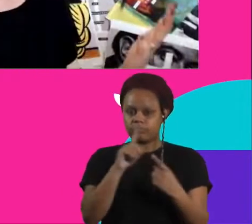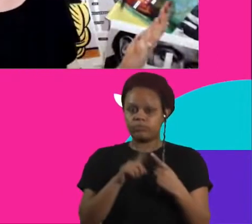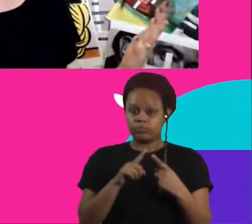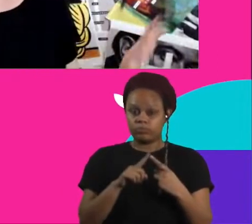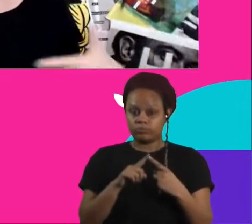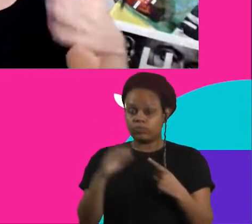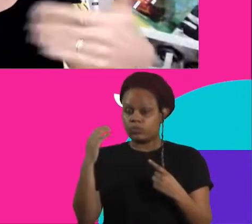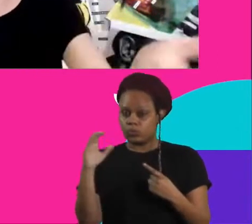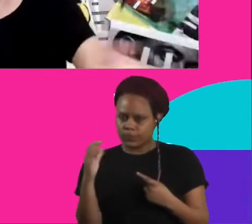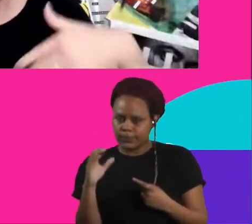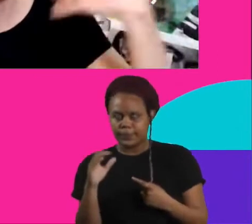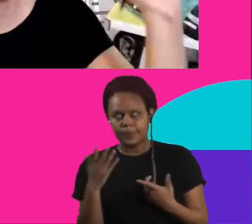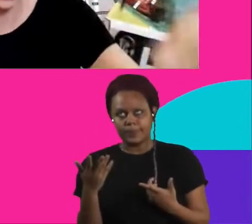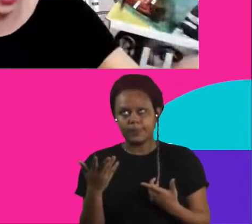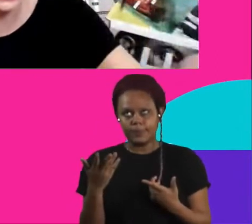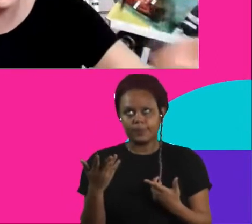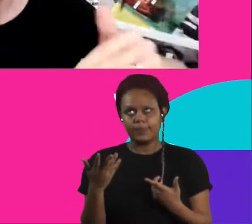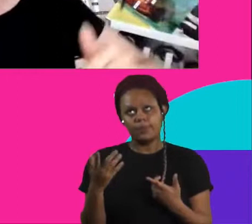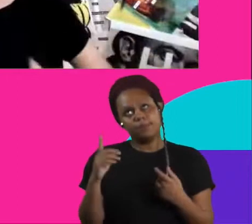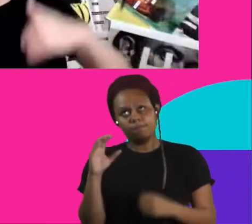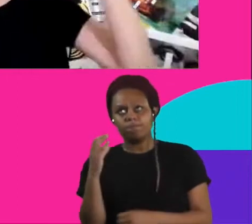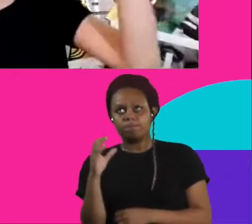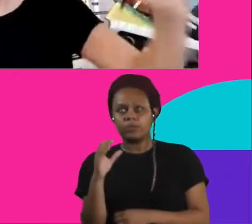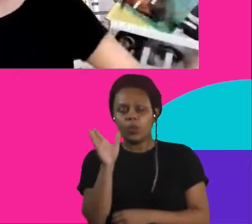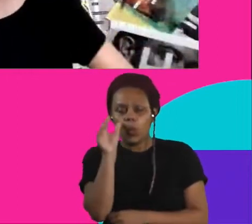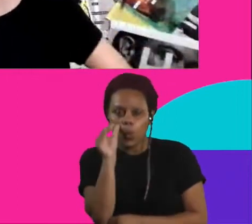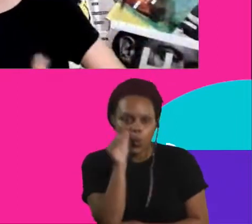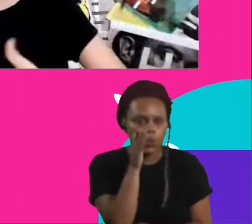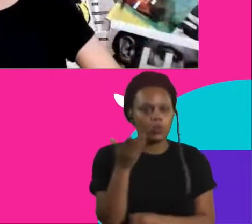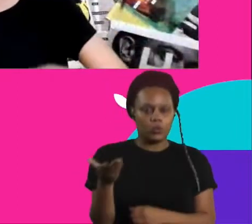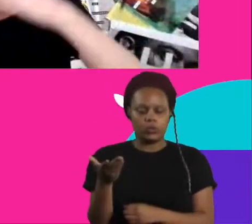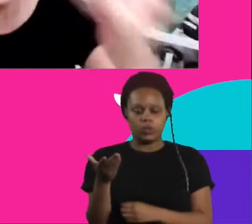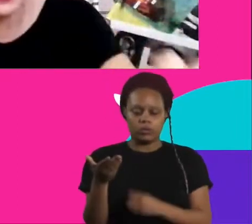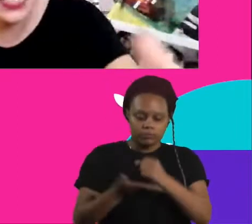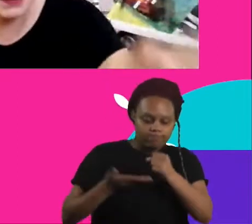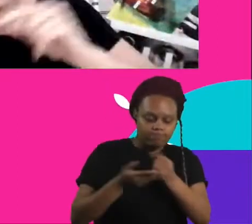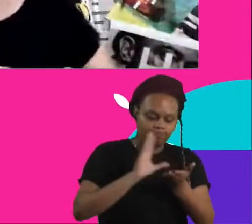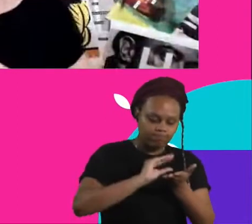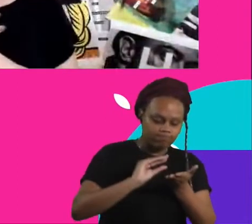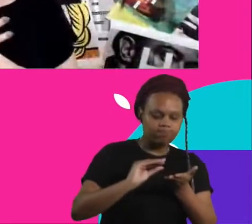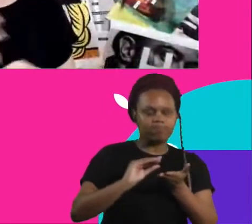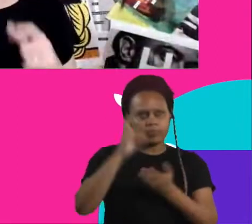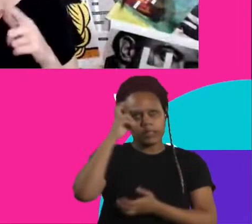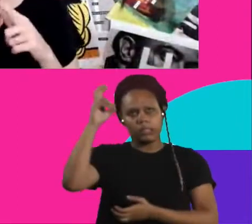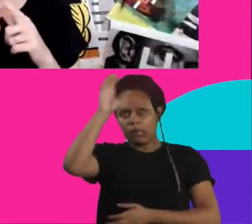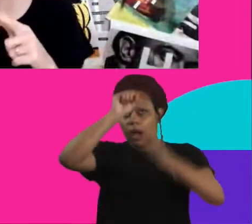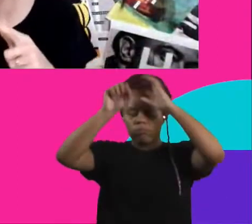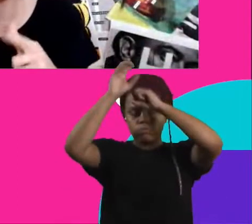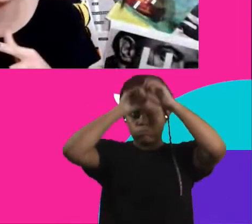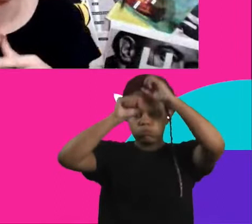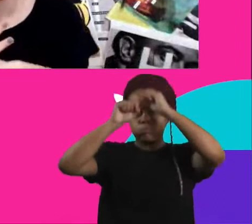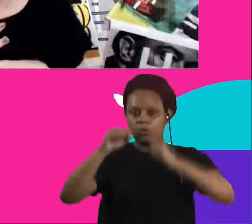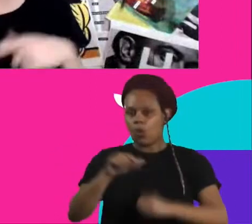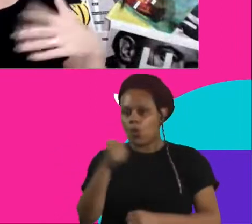cientista ideal, ou pessoa que se permite ser curiosa, que toma decisão com base em dados, que tem uma inteligência aprendedora, como você falou, e